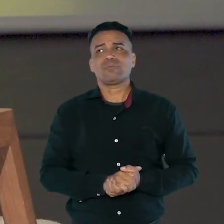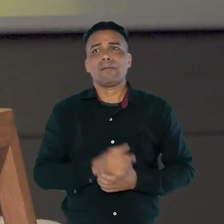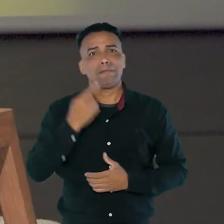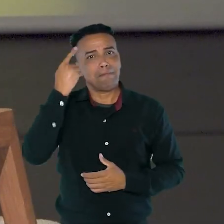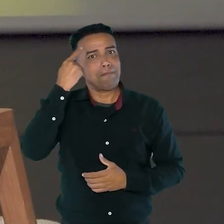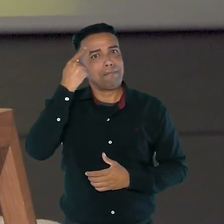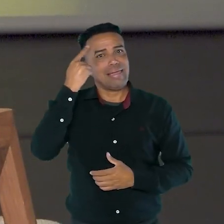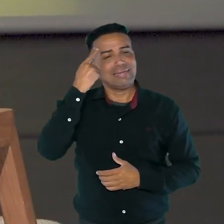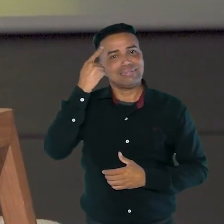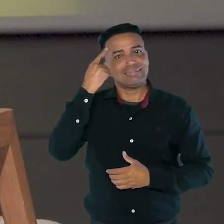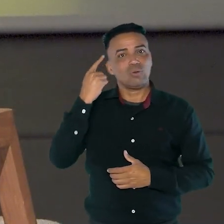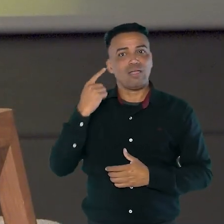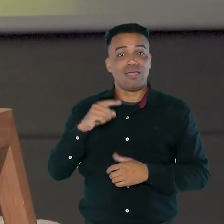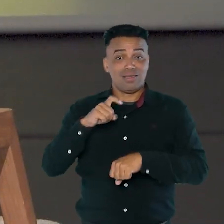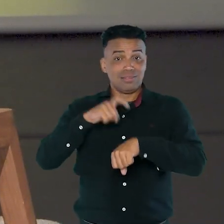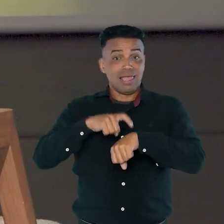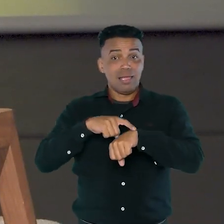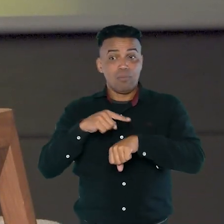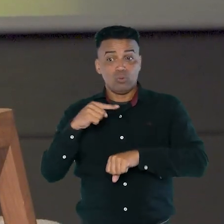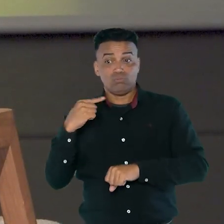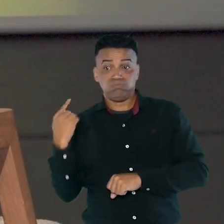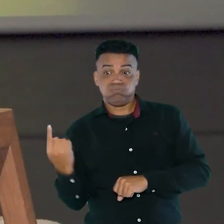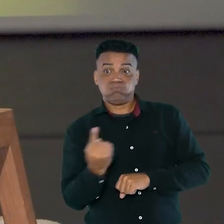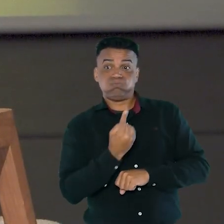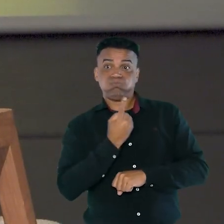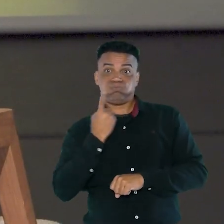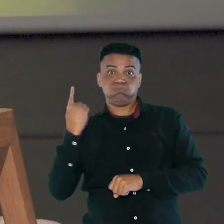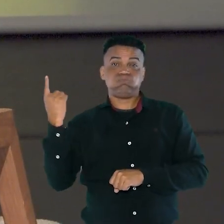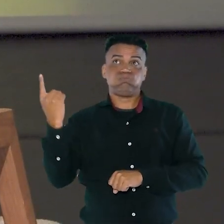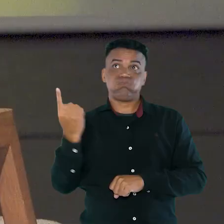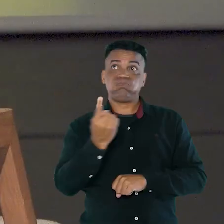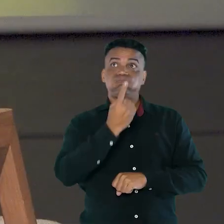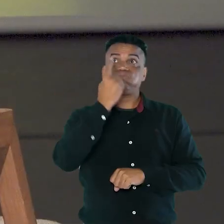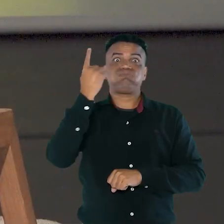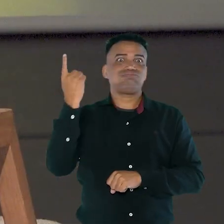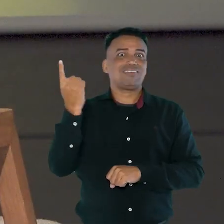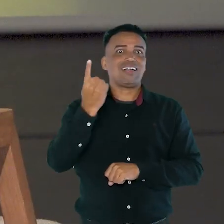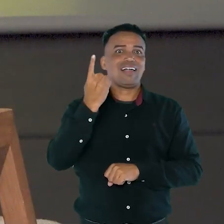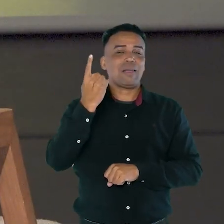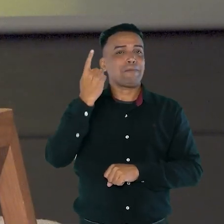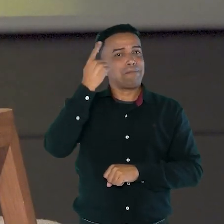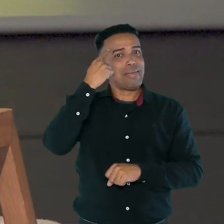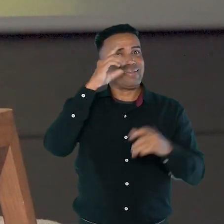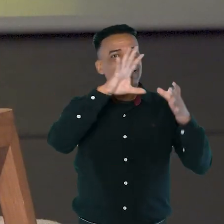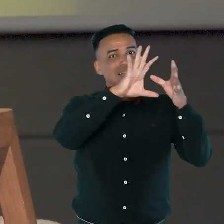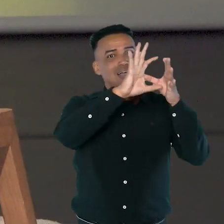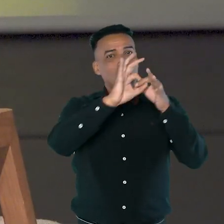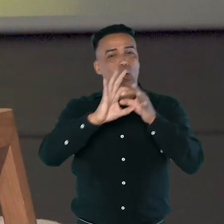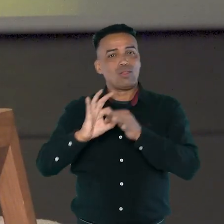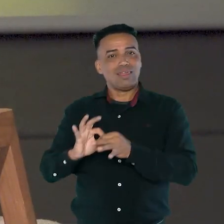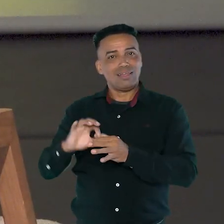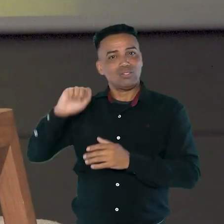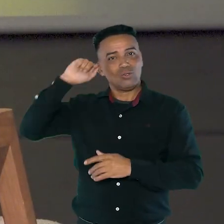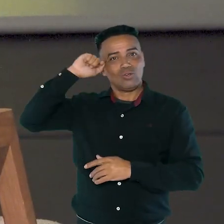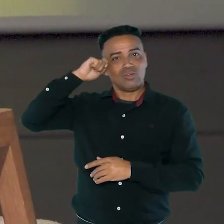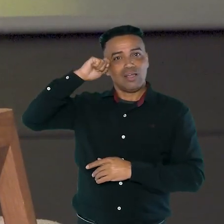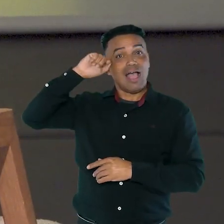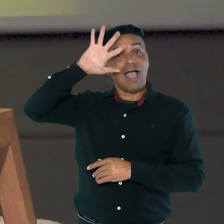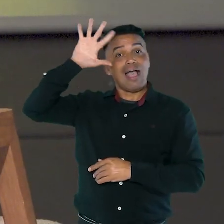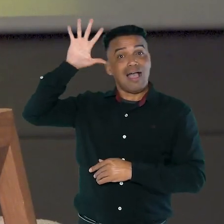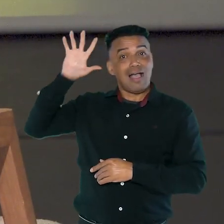performance espiralar do tempo, né? A gente pensa nesse contexto também do